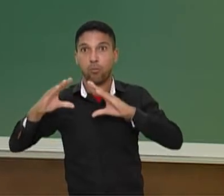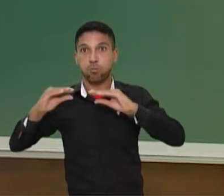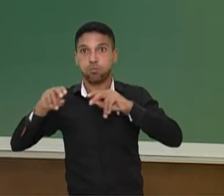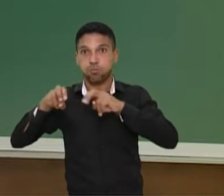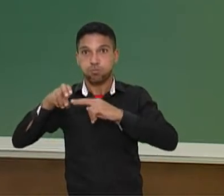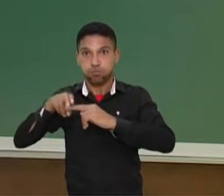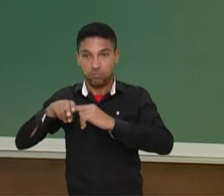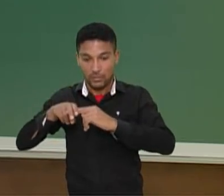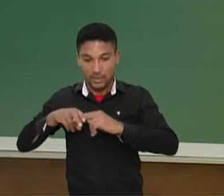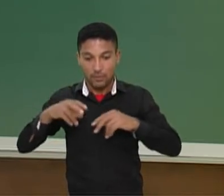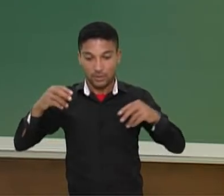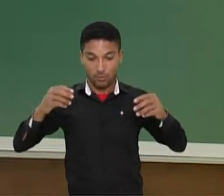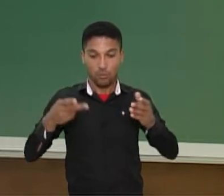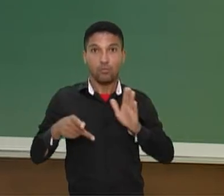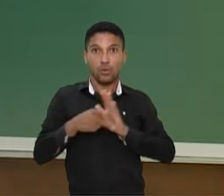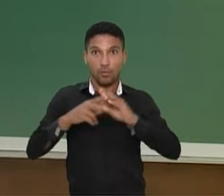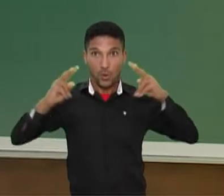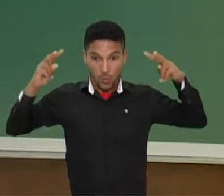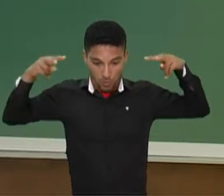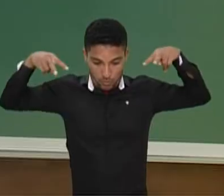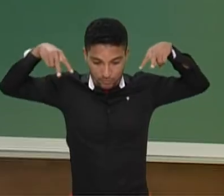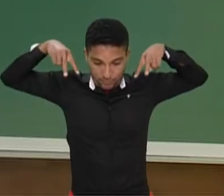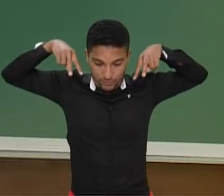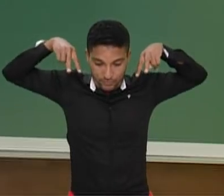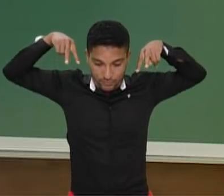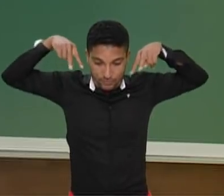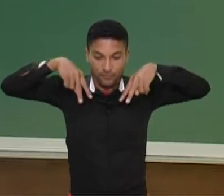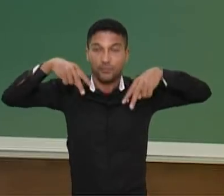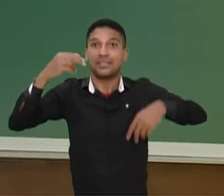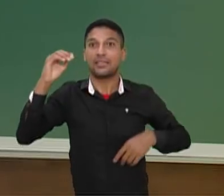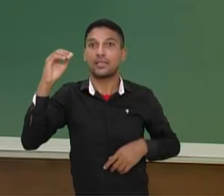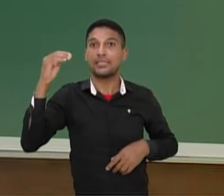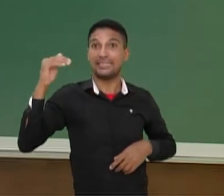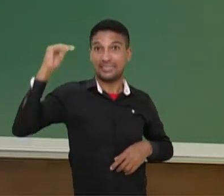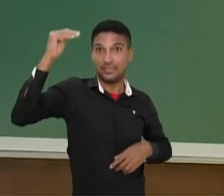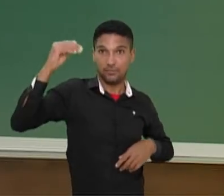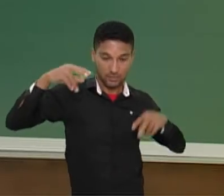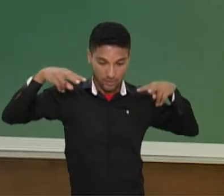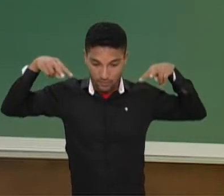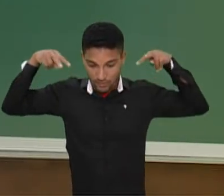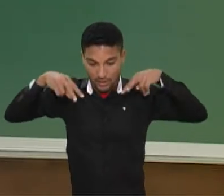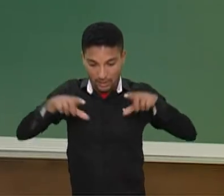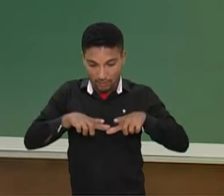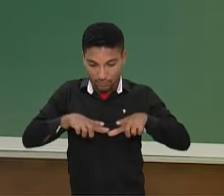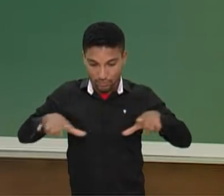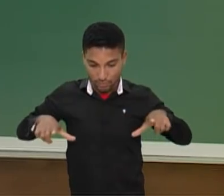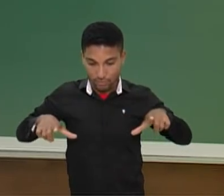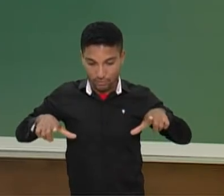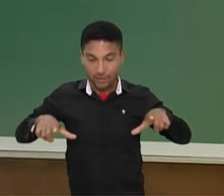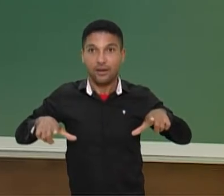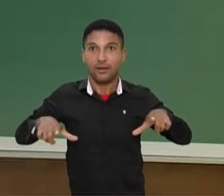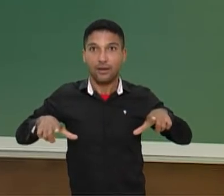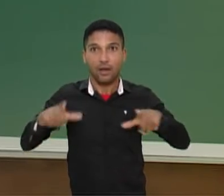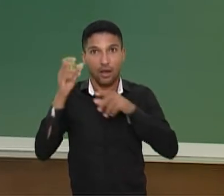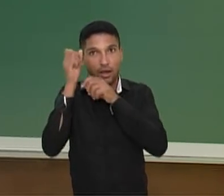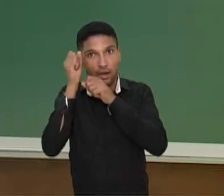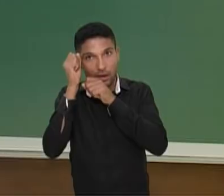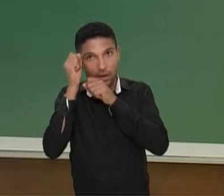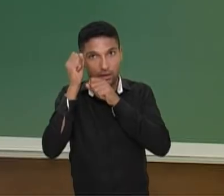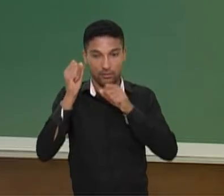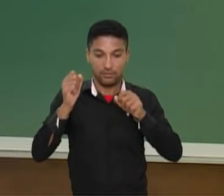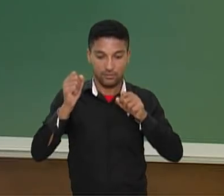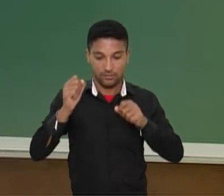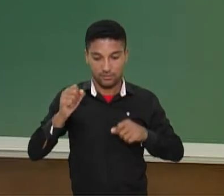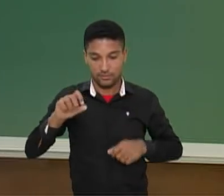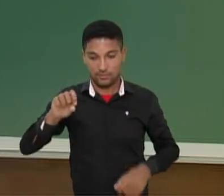para um terreno de cima, ó, lá de um drone, certo? E ele tem a forma de um trapézio. Lembram do trapézio que a gente